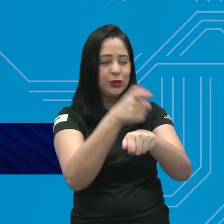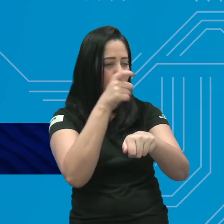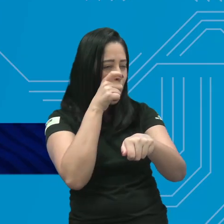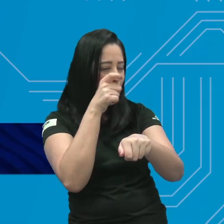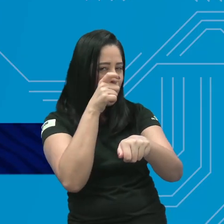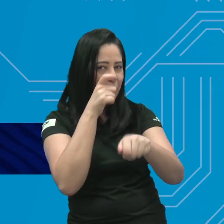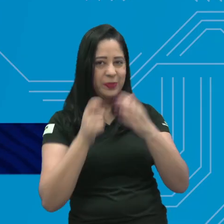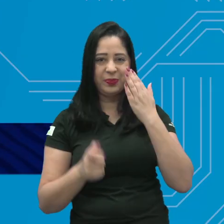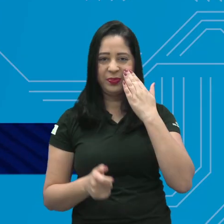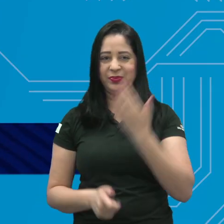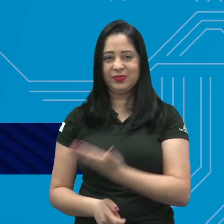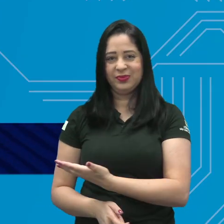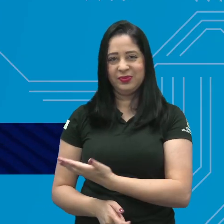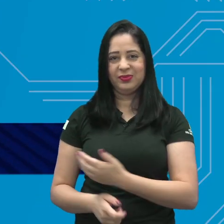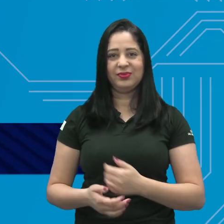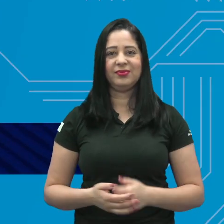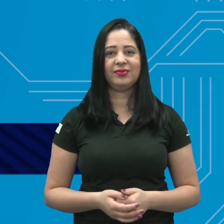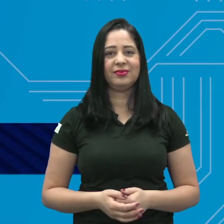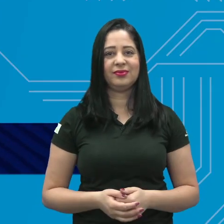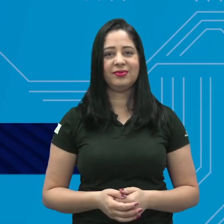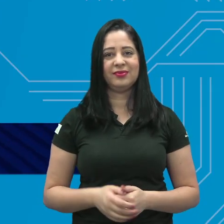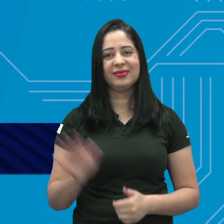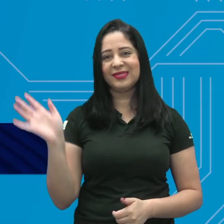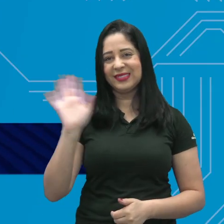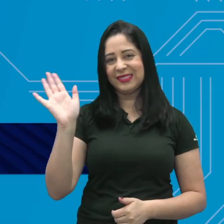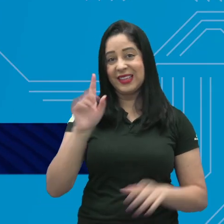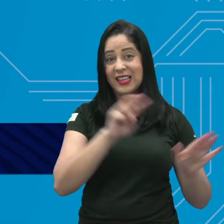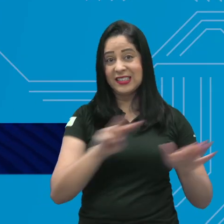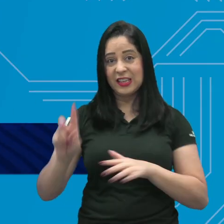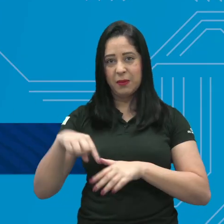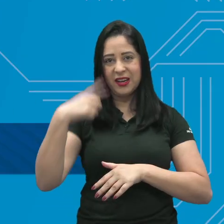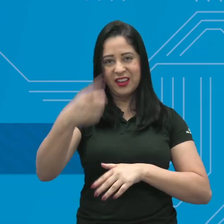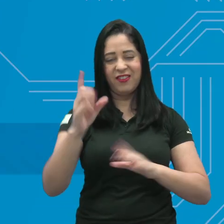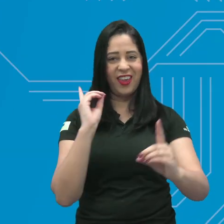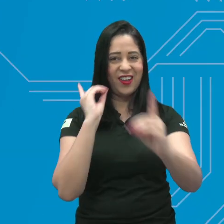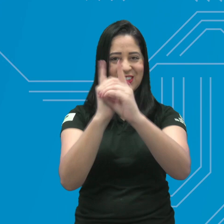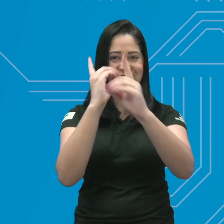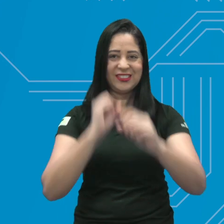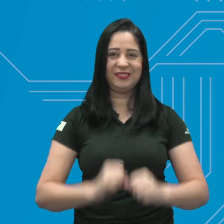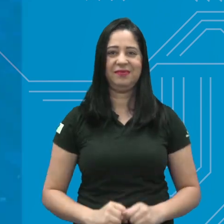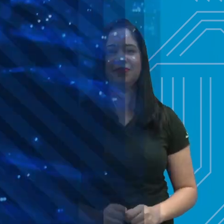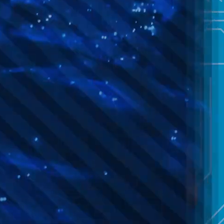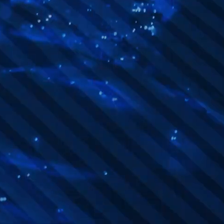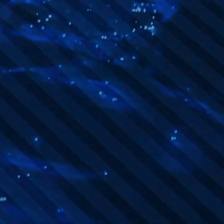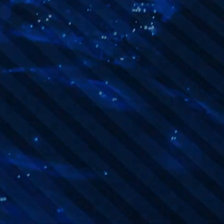o YouTube @TV Câmara SJC. Até semana que vem. Tchau, tchau!